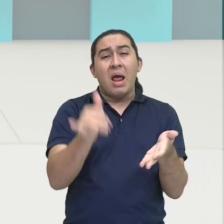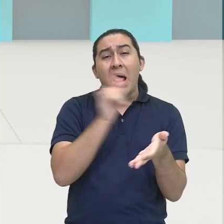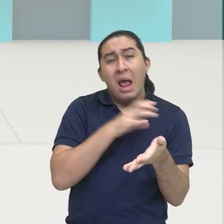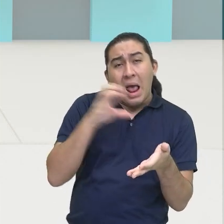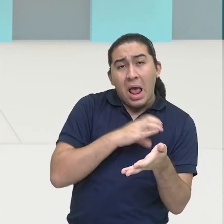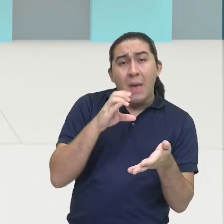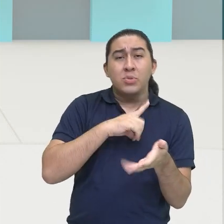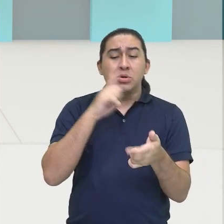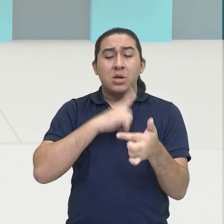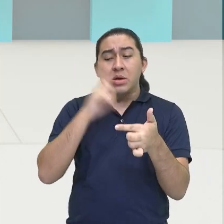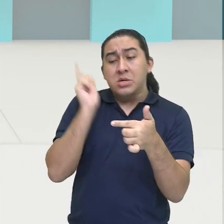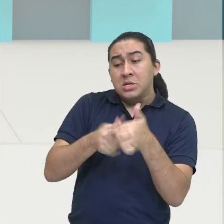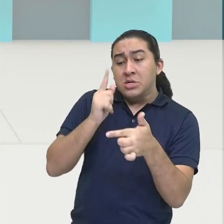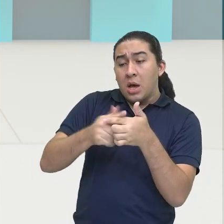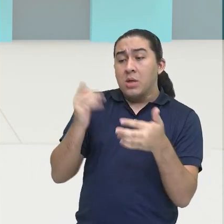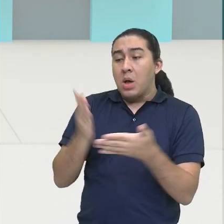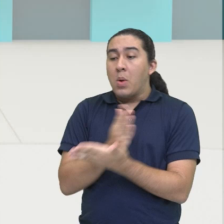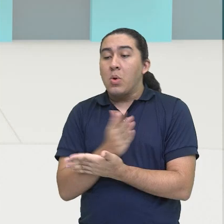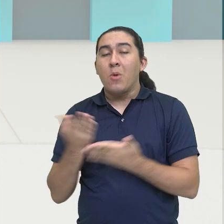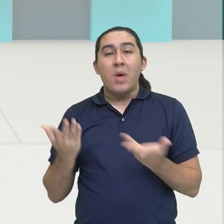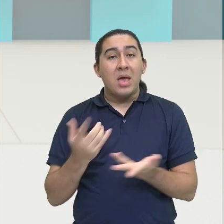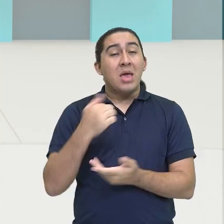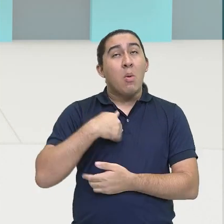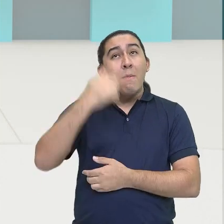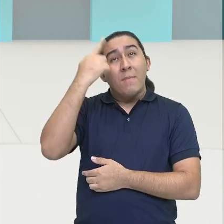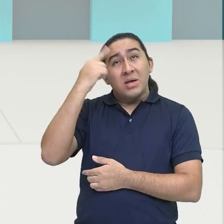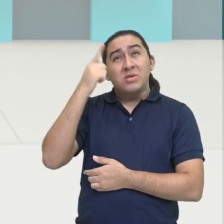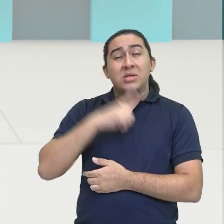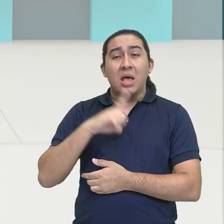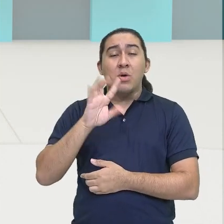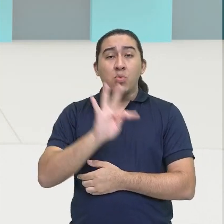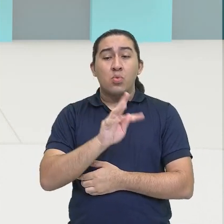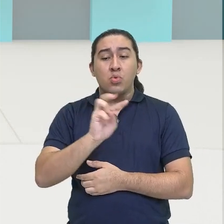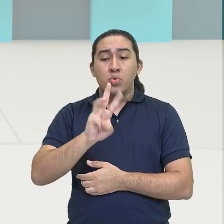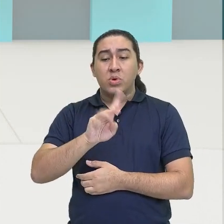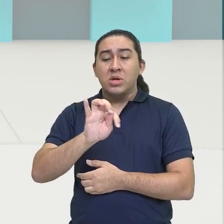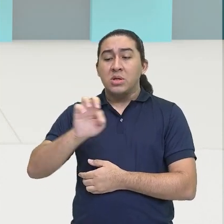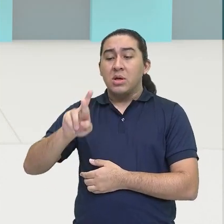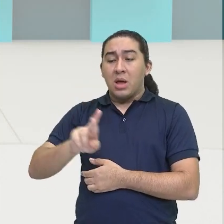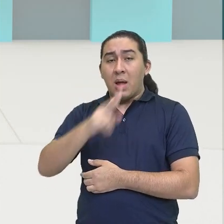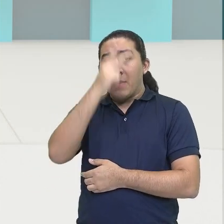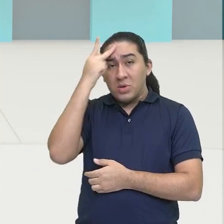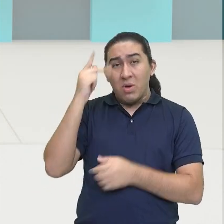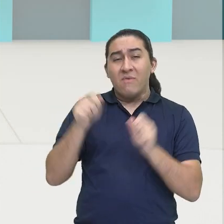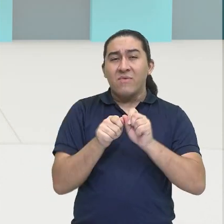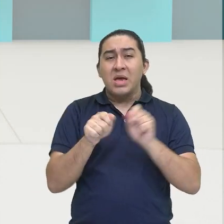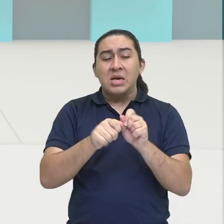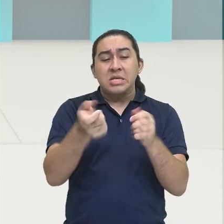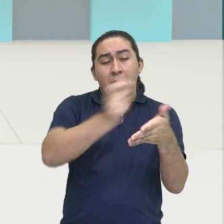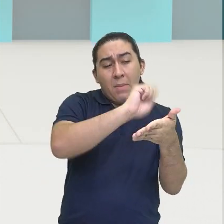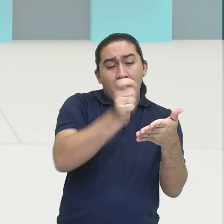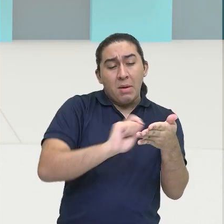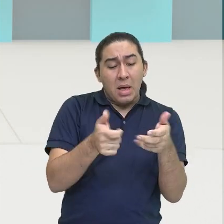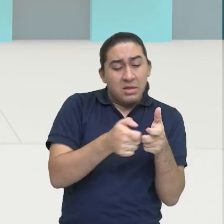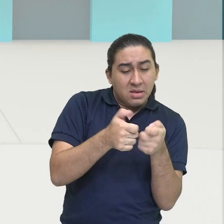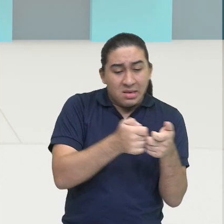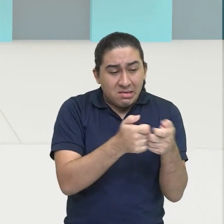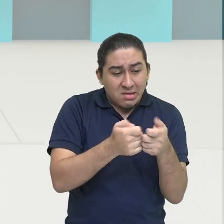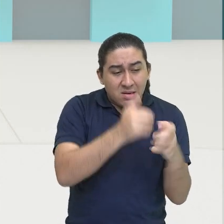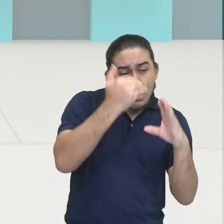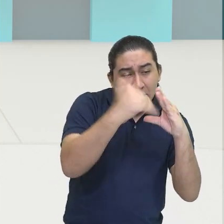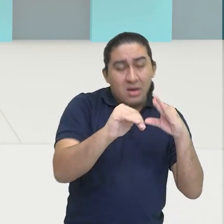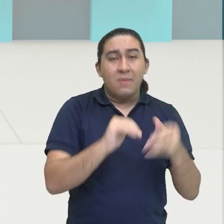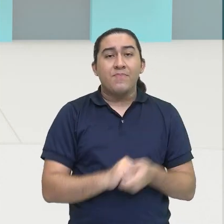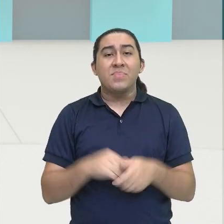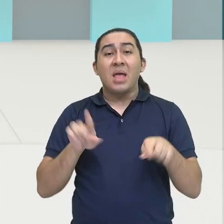mas criticando alguma coisa. Aí eu criei lá o Twitter. Eu não, a pessoa lá que criou o Twitter. Ah, eu quero postar uma foto com legenda.